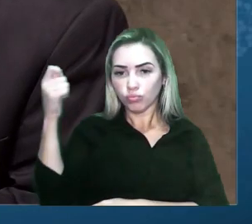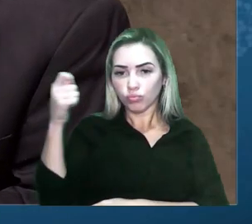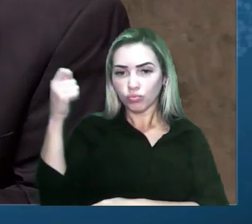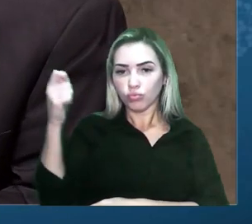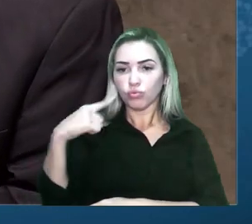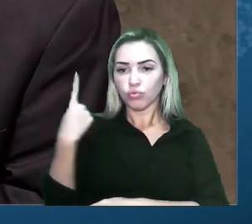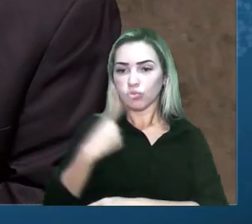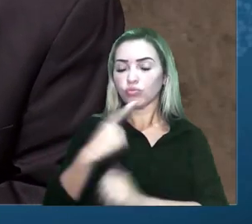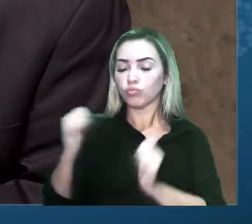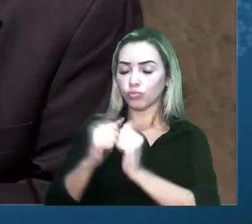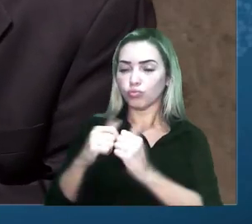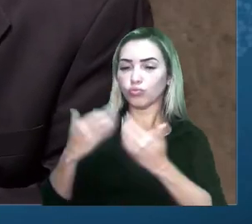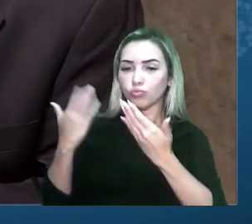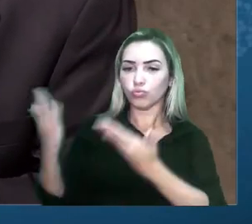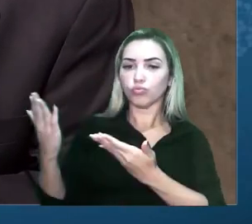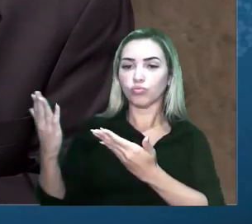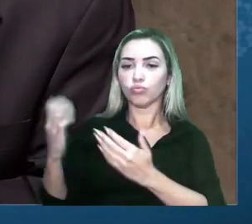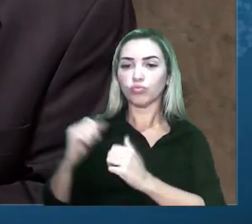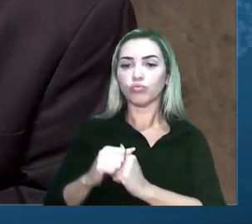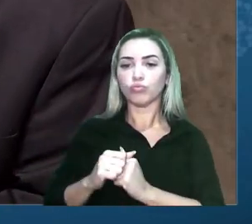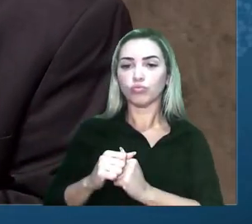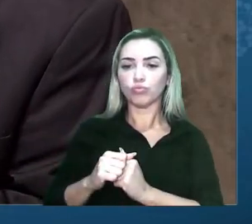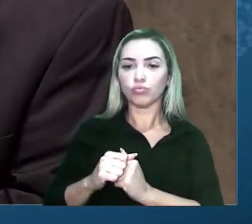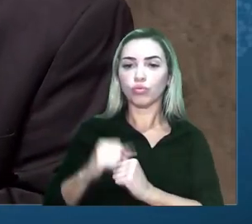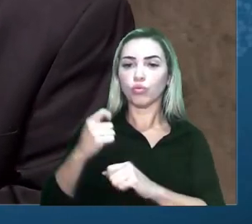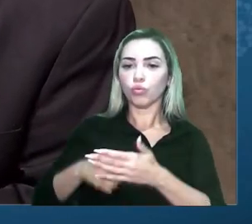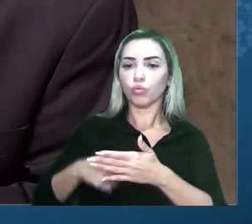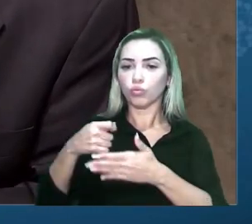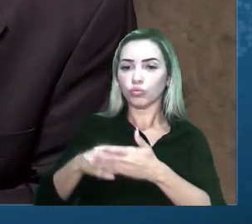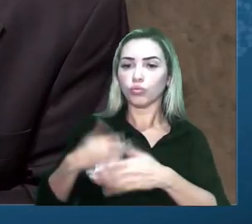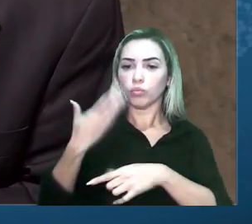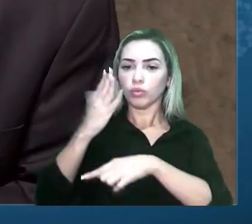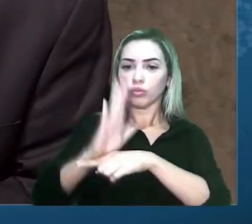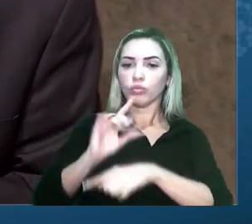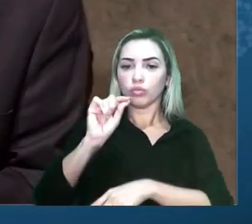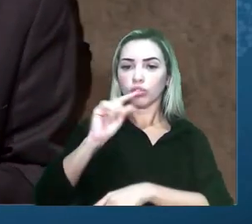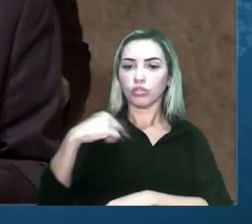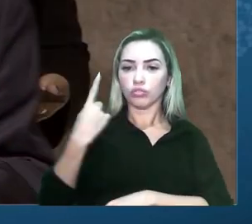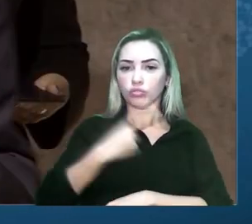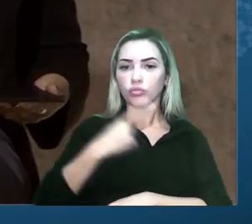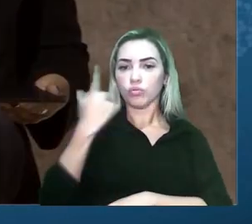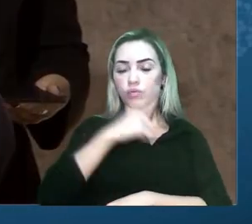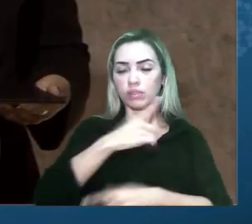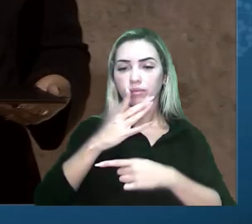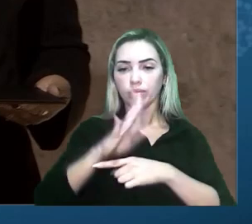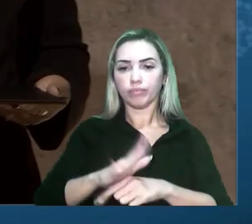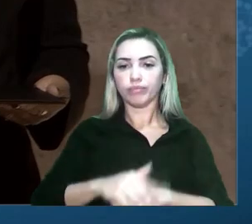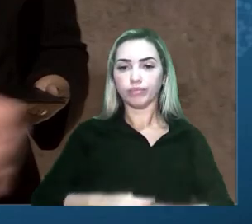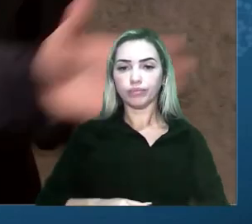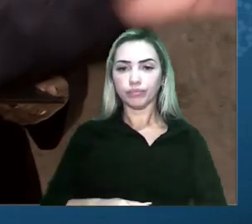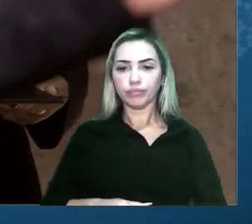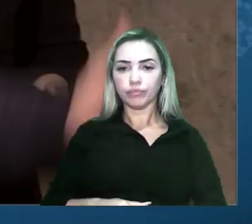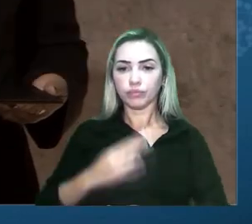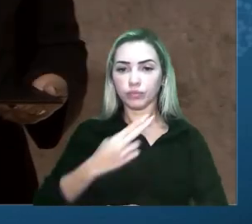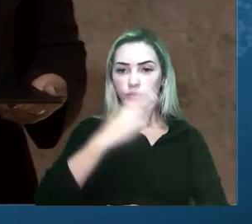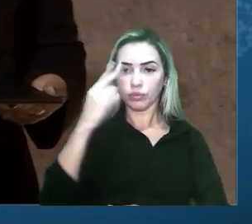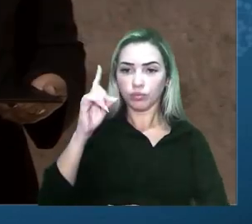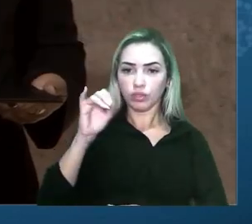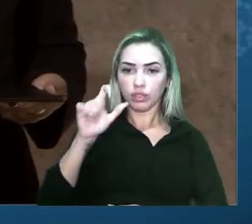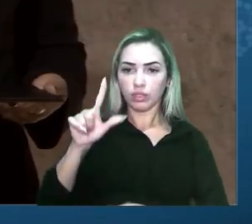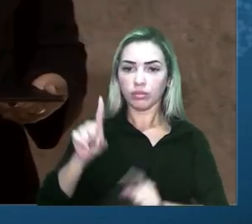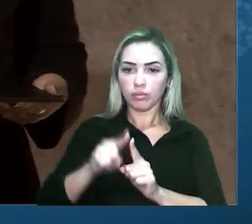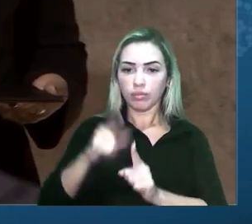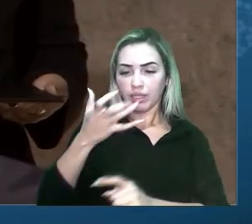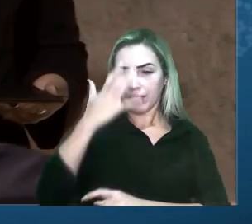juntos aí na luta para ajudar no que a gente puder. E aí, em nome do Daniel, eu quero agradecer a